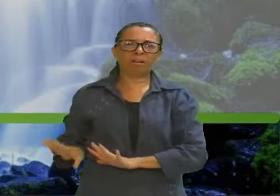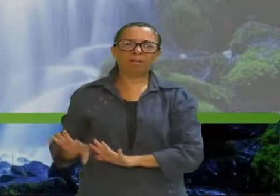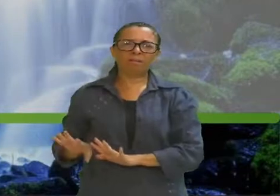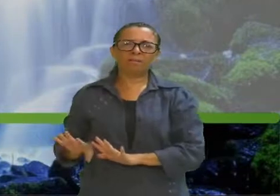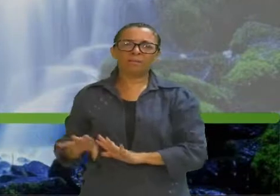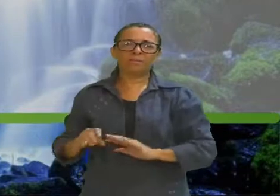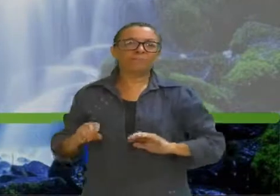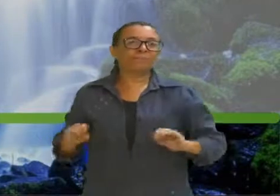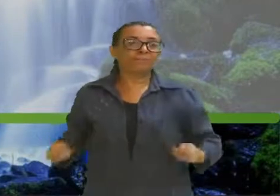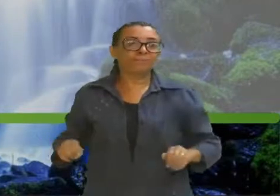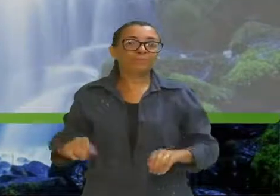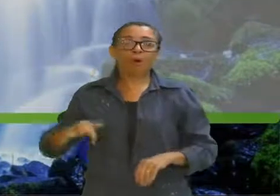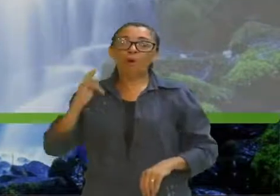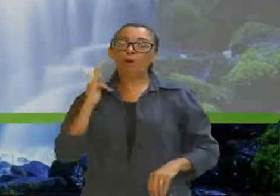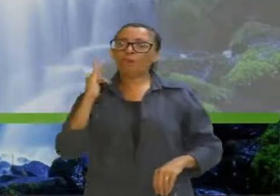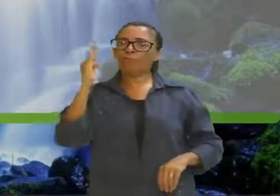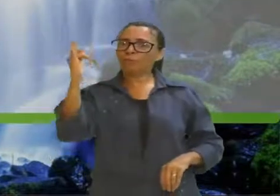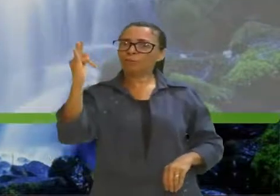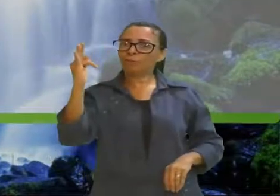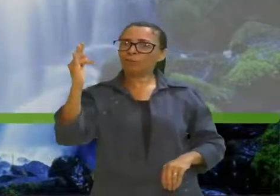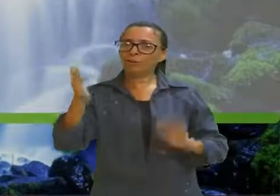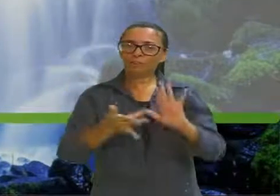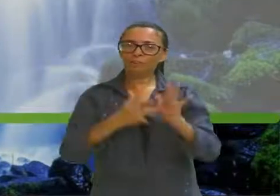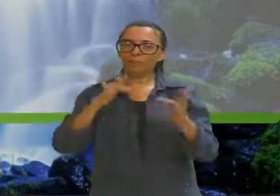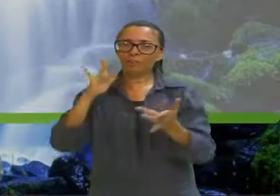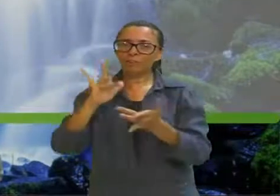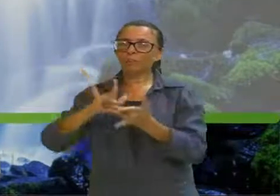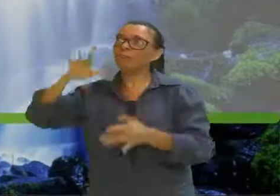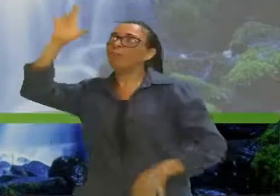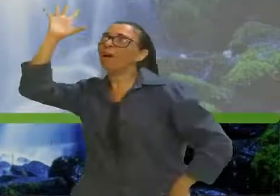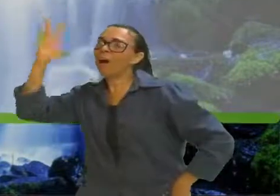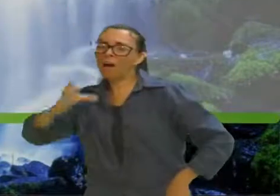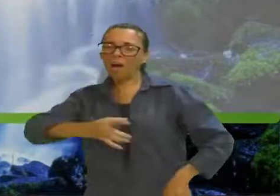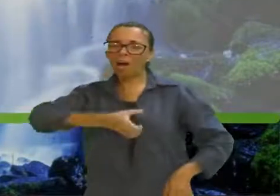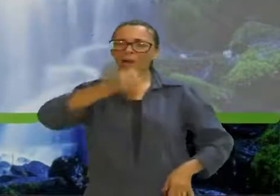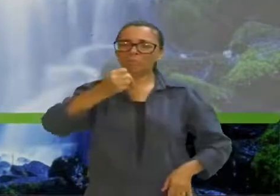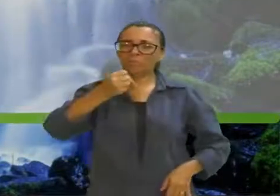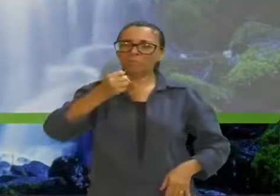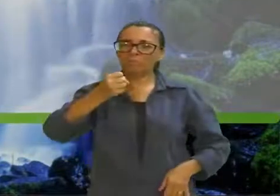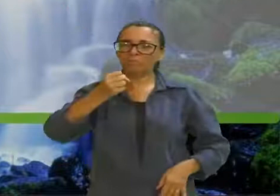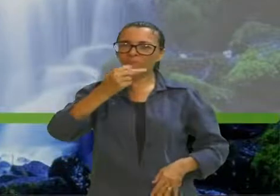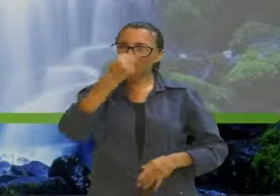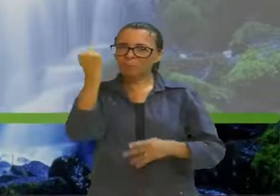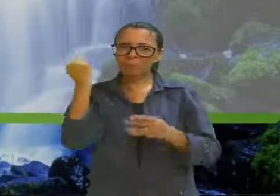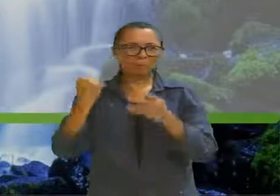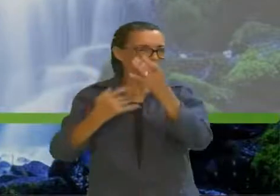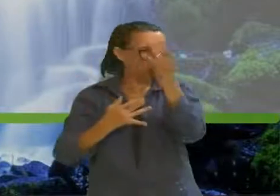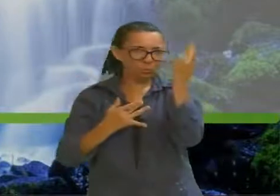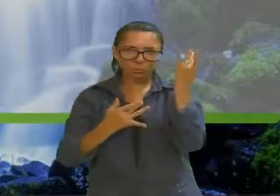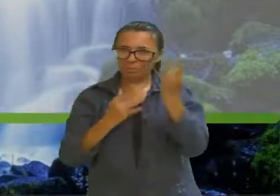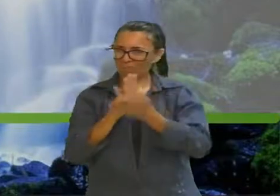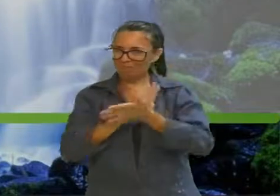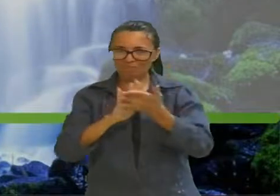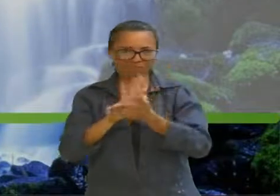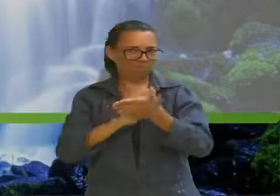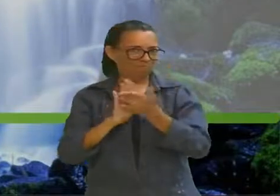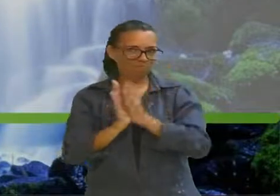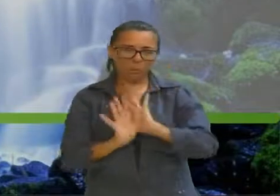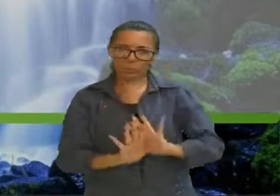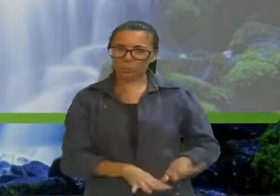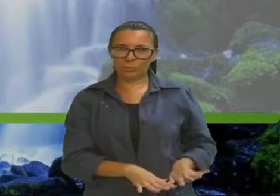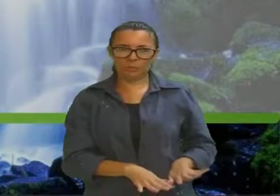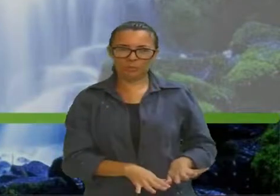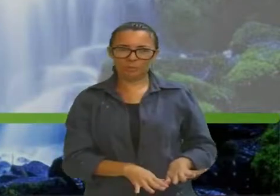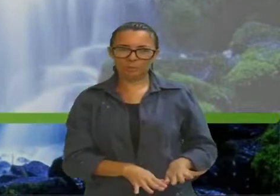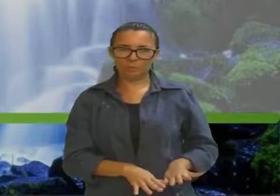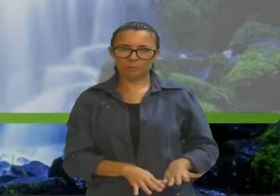profetizamos nós em teu nome, e em teu nome não expulsamos expulsamos demônios? E em teu nome